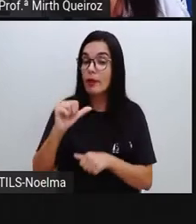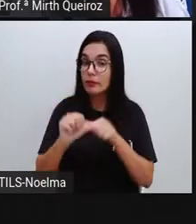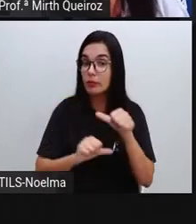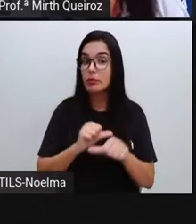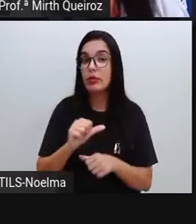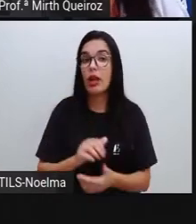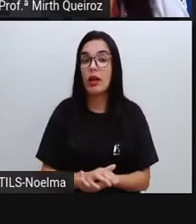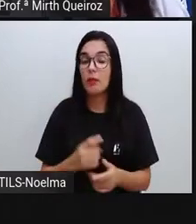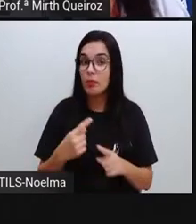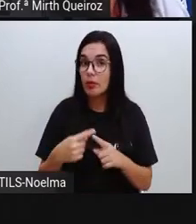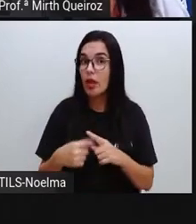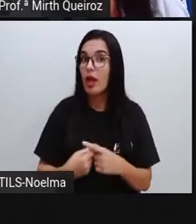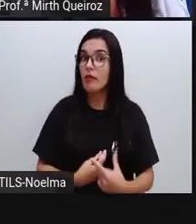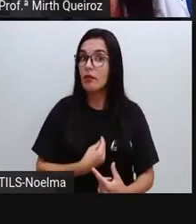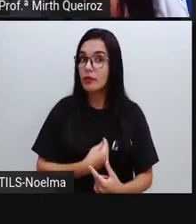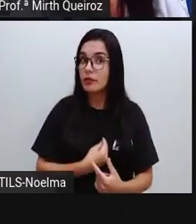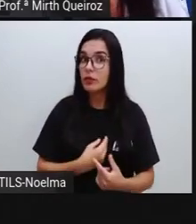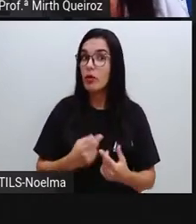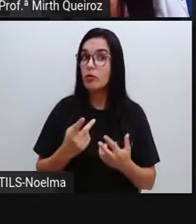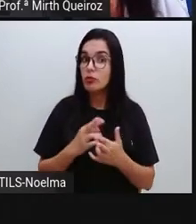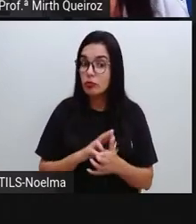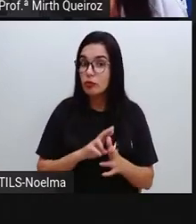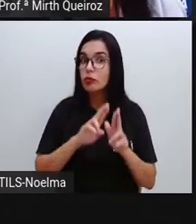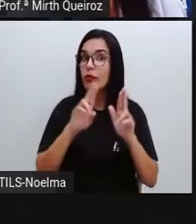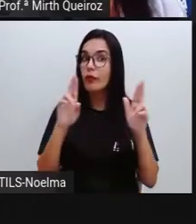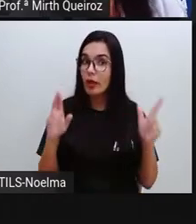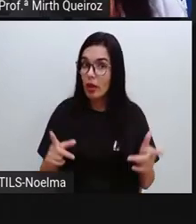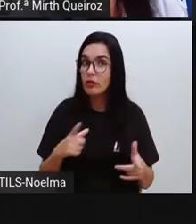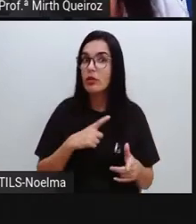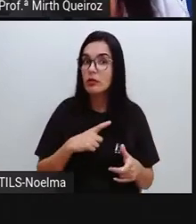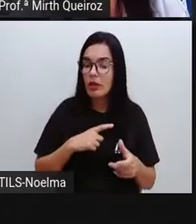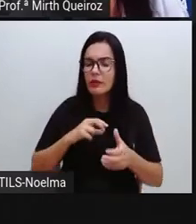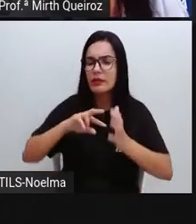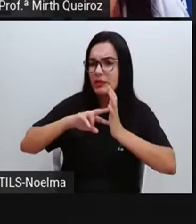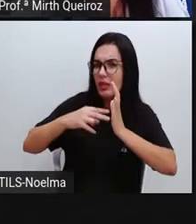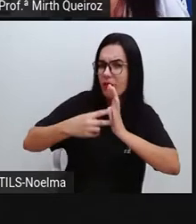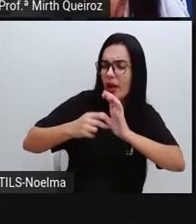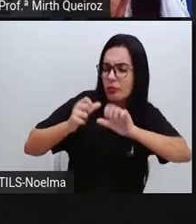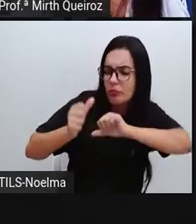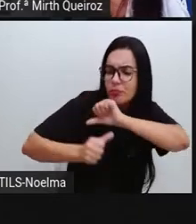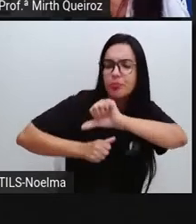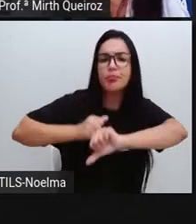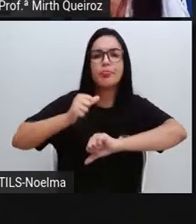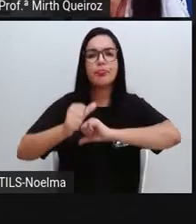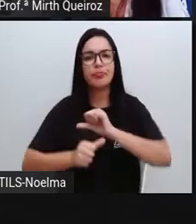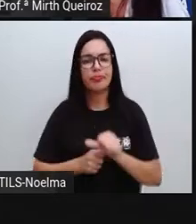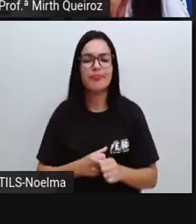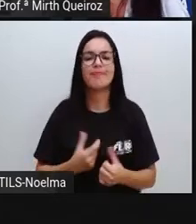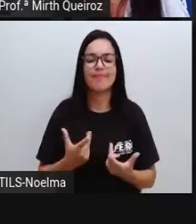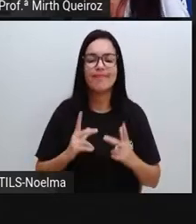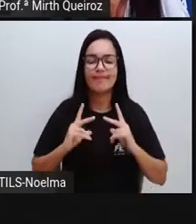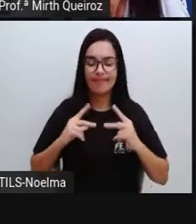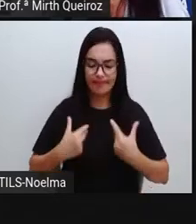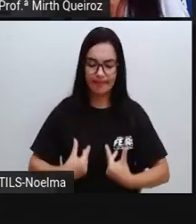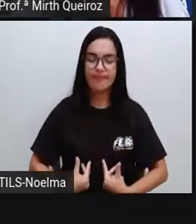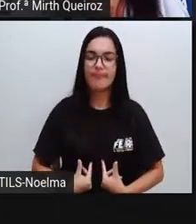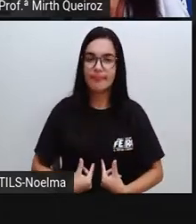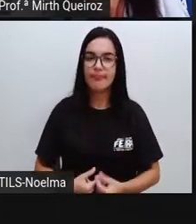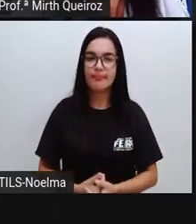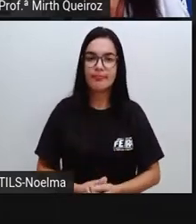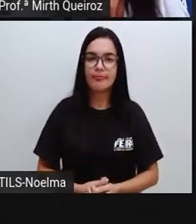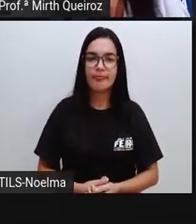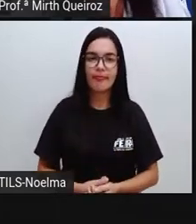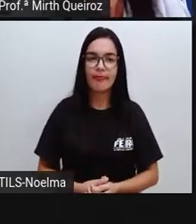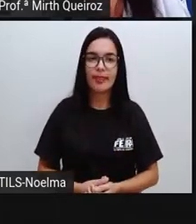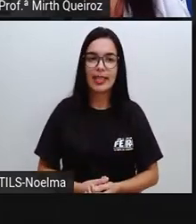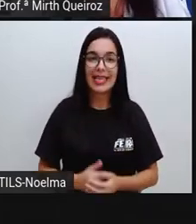vivenciou, trouxe muitos ressignificados, vamos dizer assim, em relação à nossa vida, né?